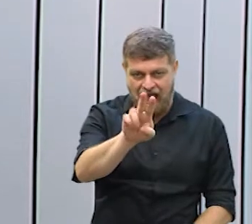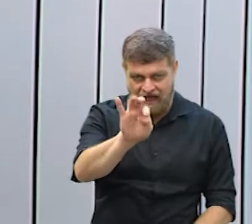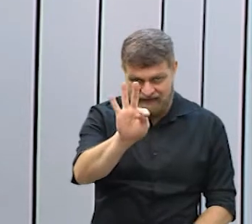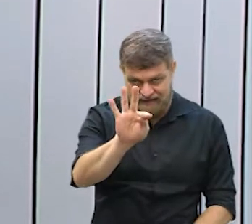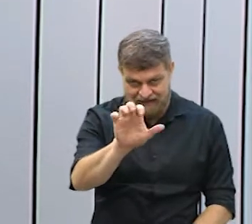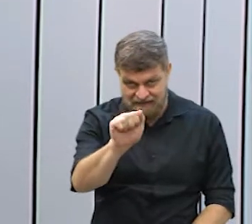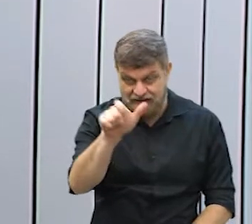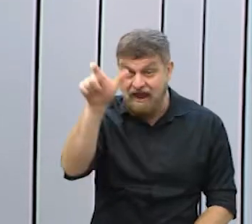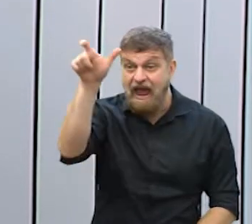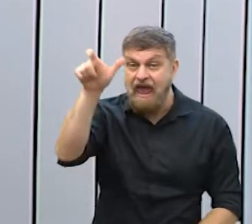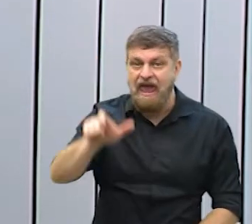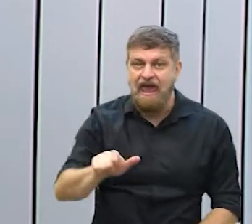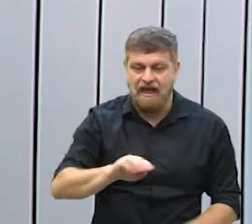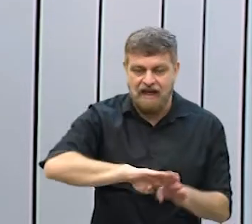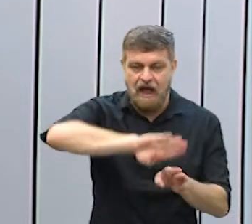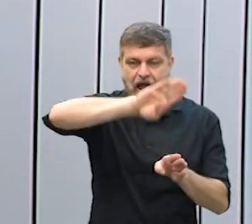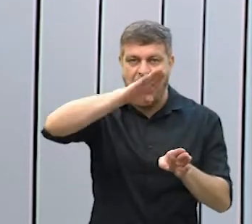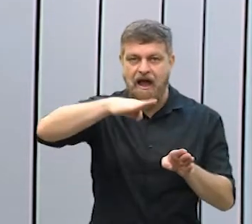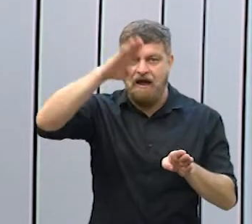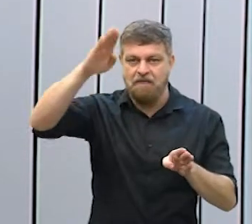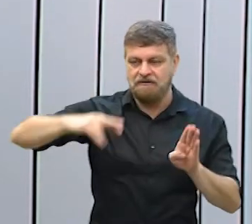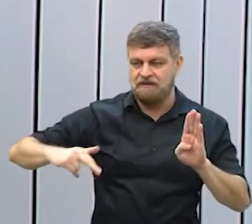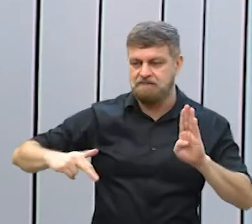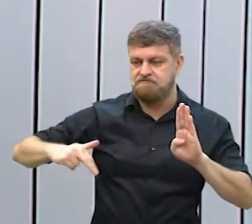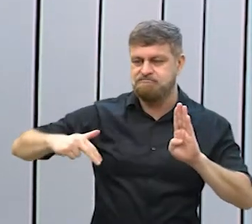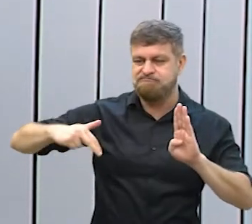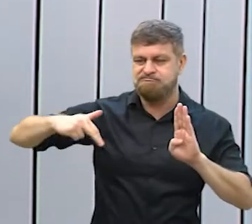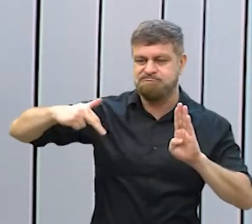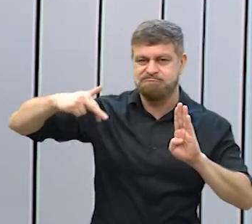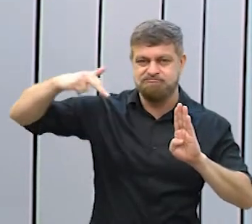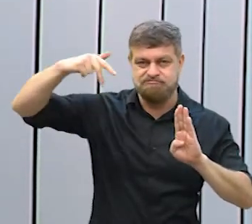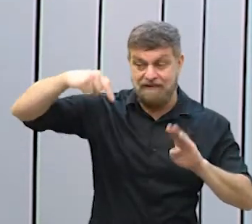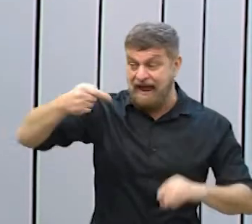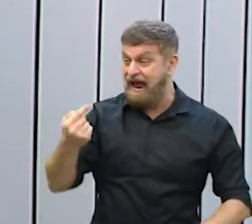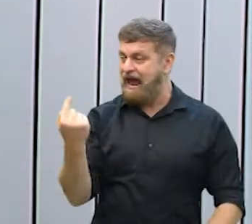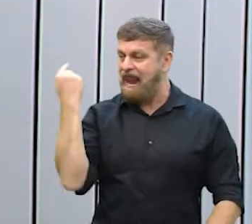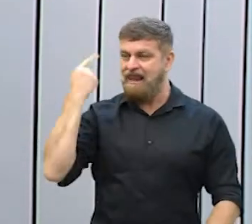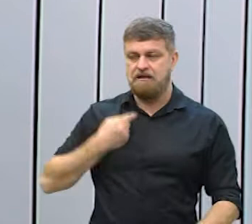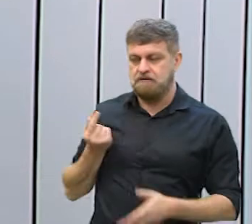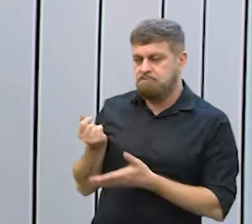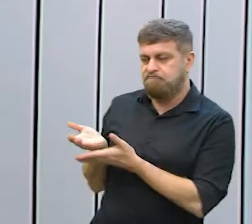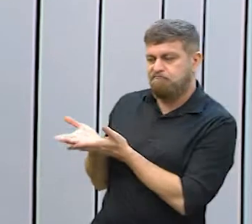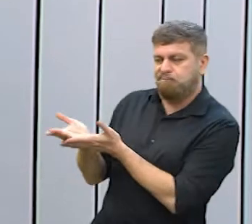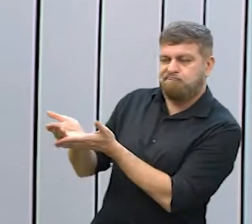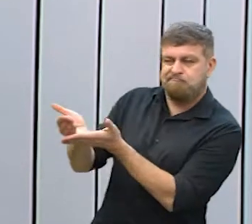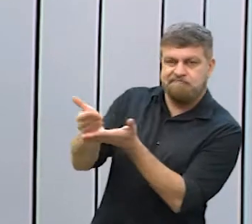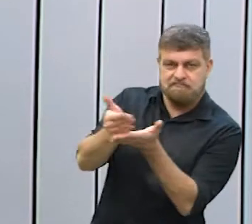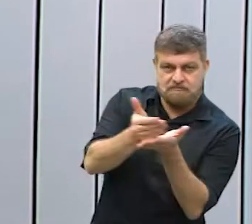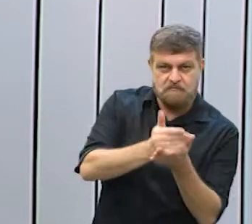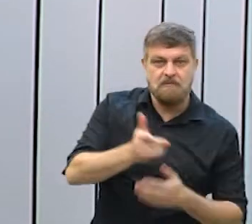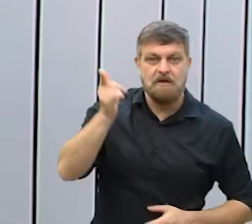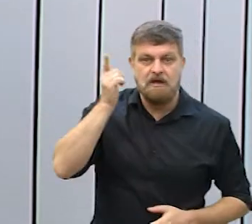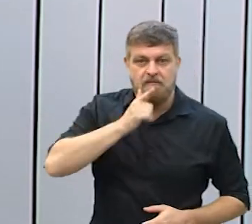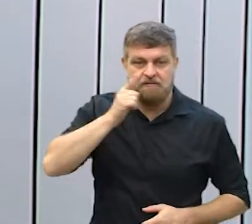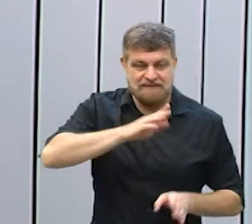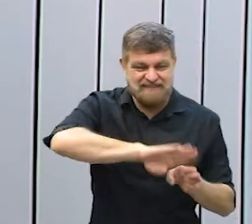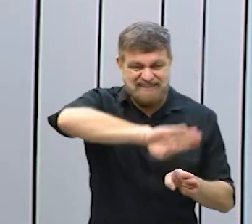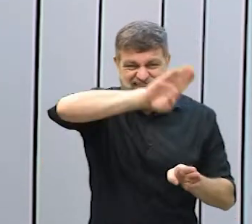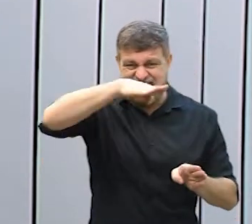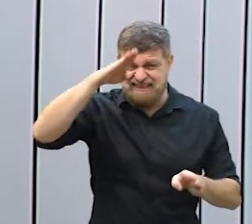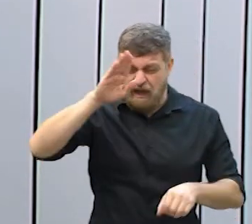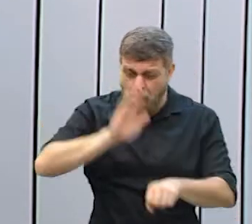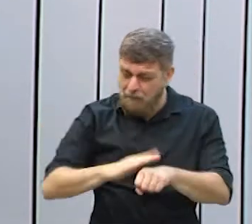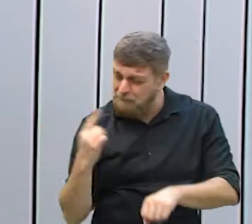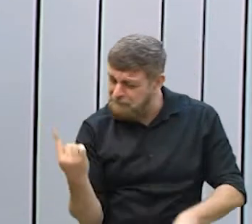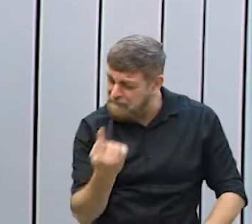montanhista, alpinista e que na época ainda arrecadava fundos para conseguir atingir o topo do